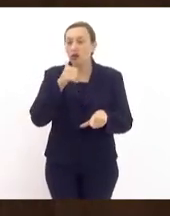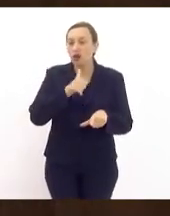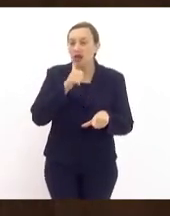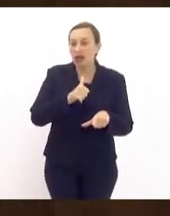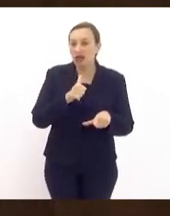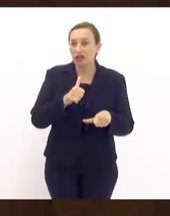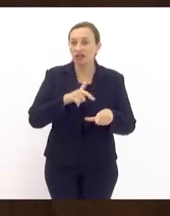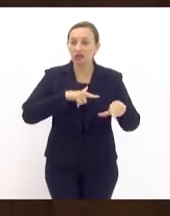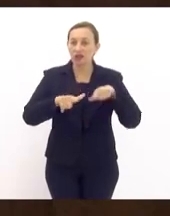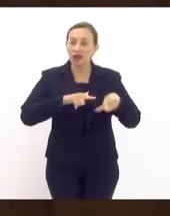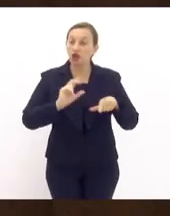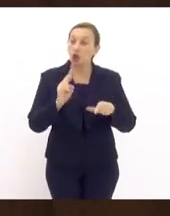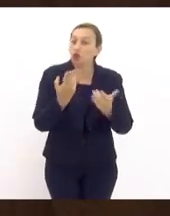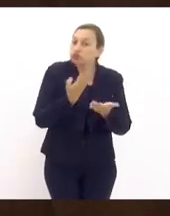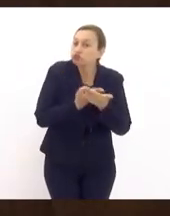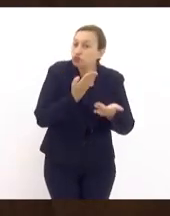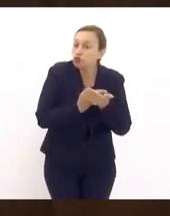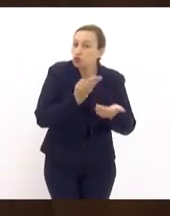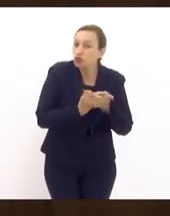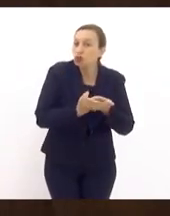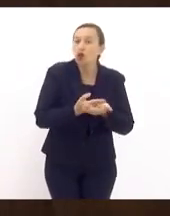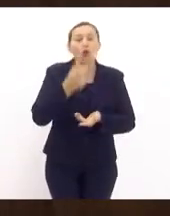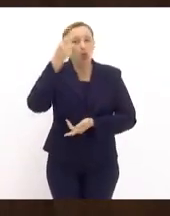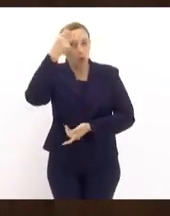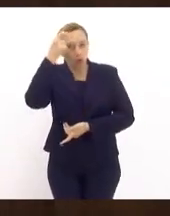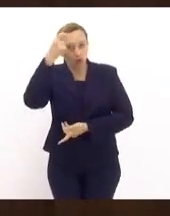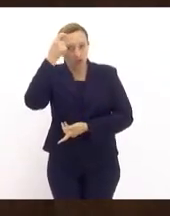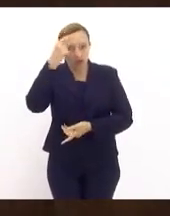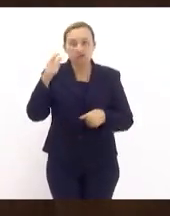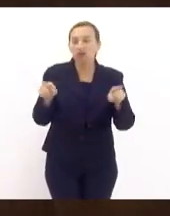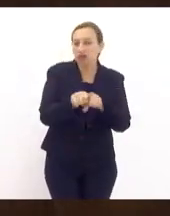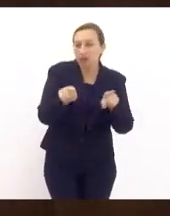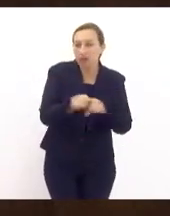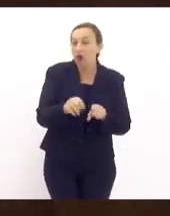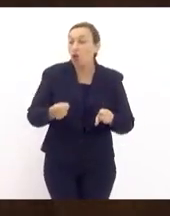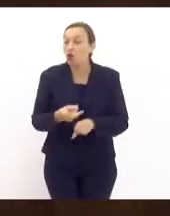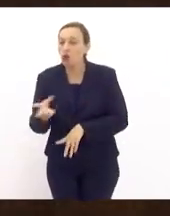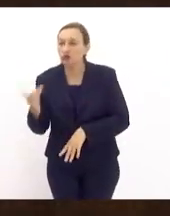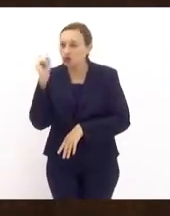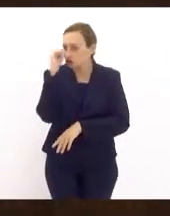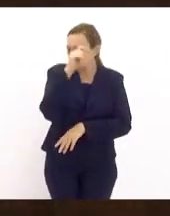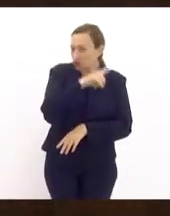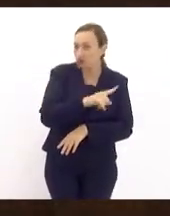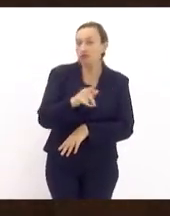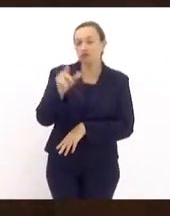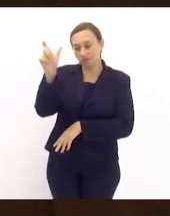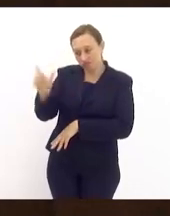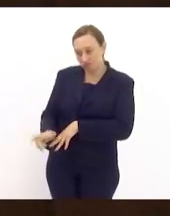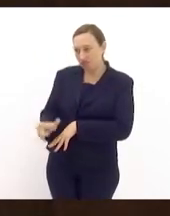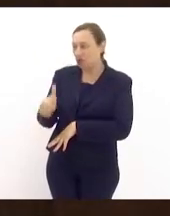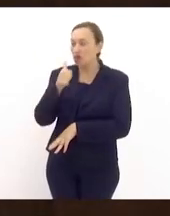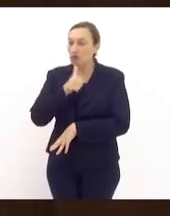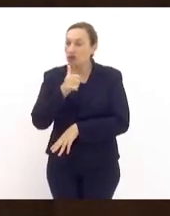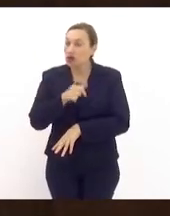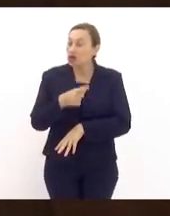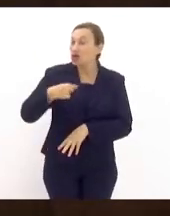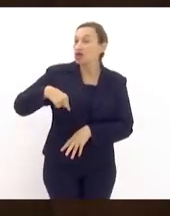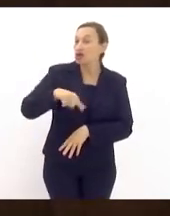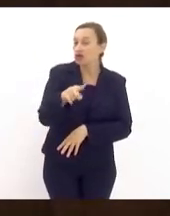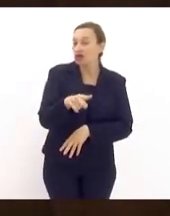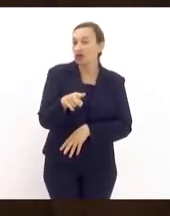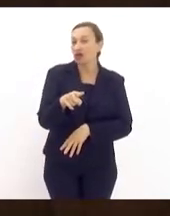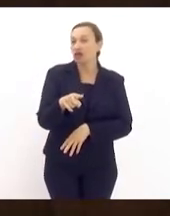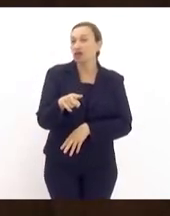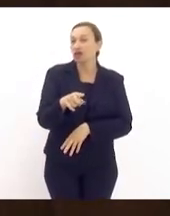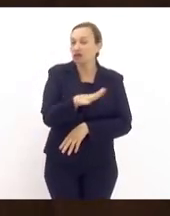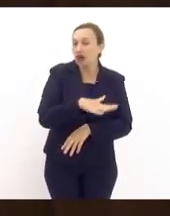trabalho, mas também estudando, tem consciência também do quanto que é difícil para essa mulher ir até as enfim,